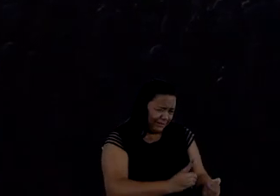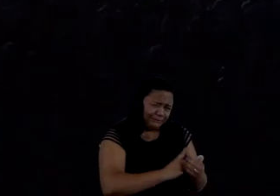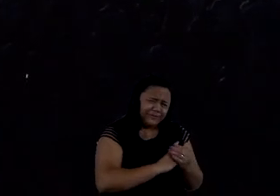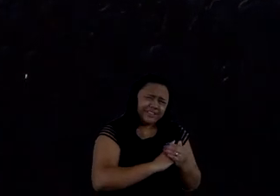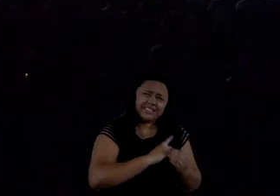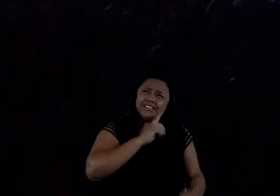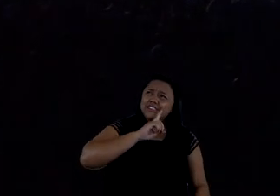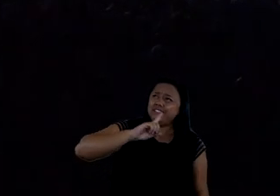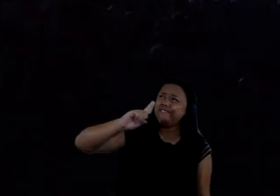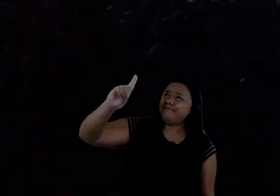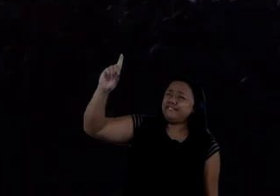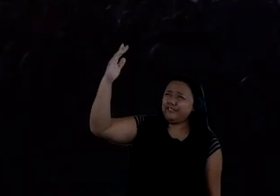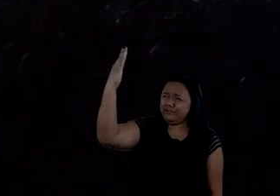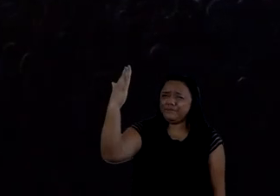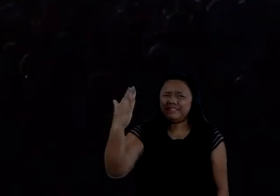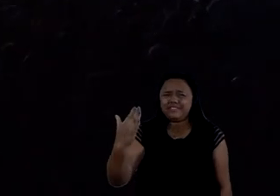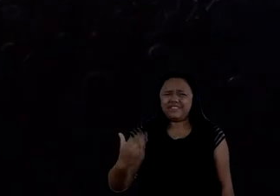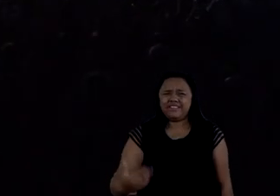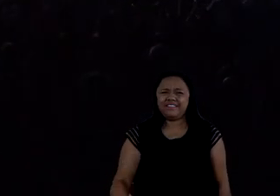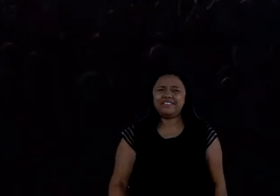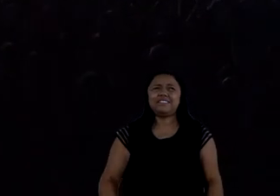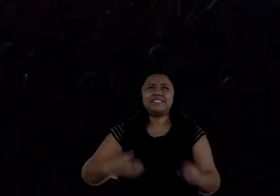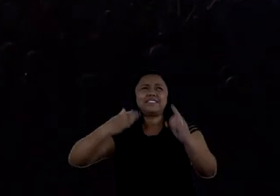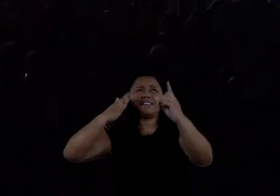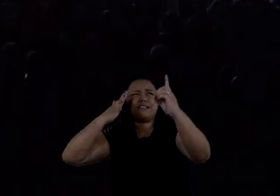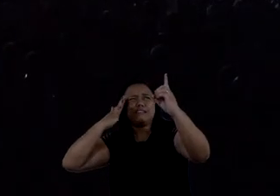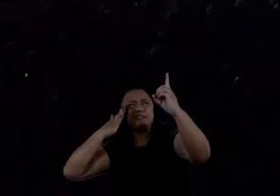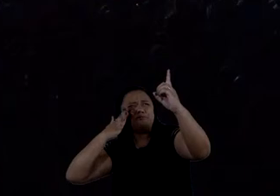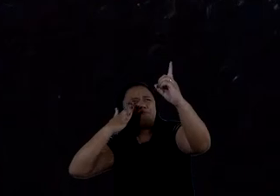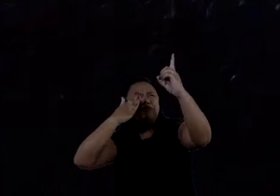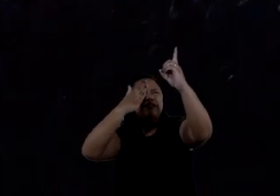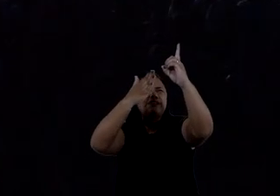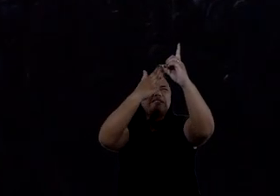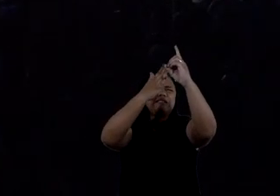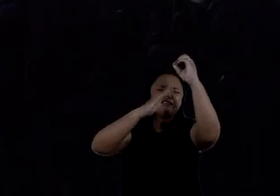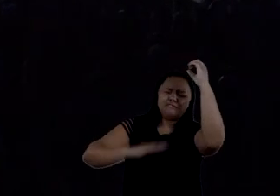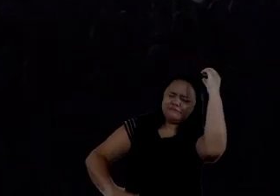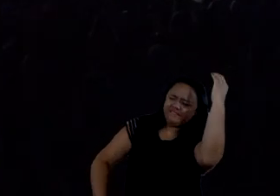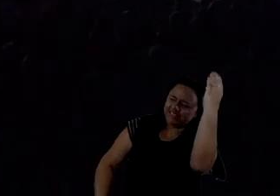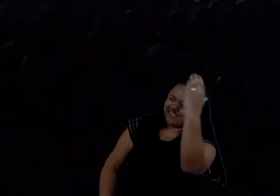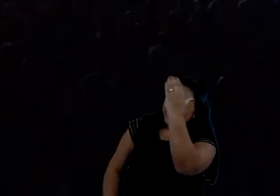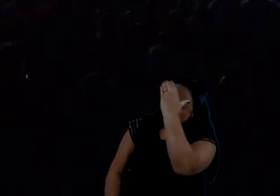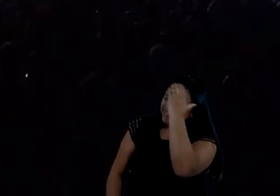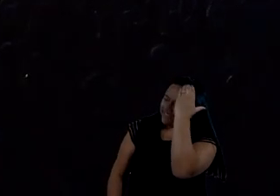de movimento. Vamos, vamos. Receba a visão do Espírito Santo.